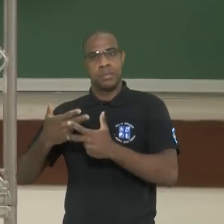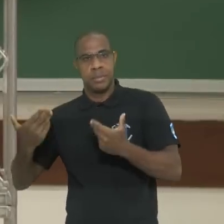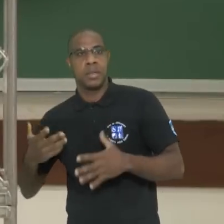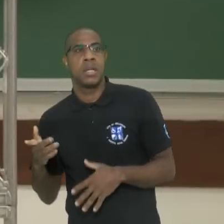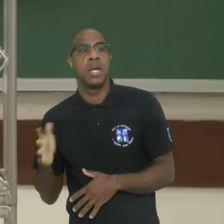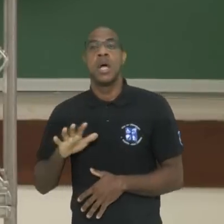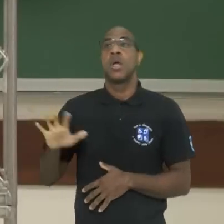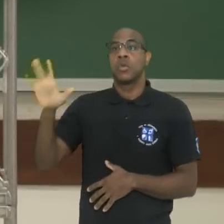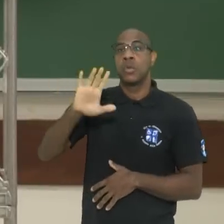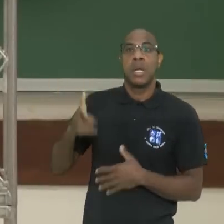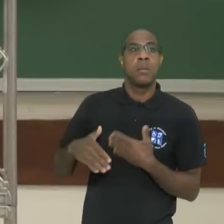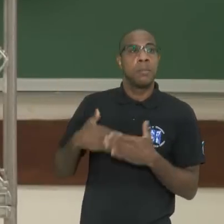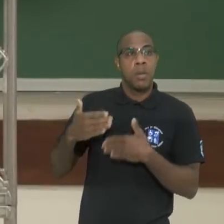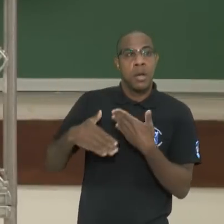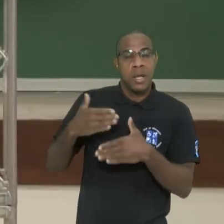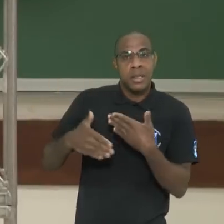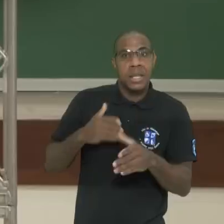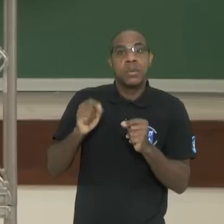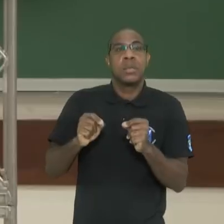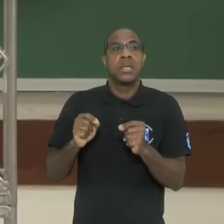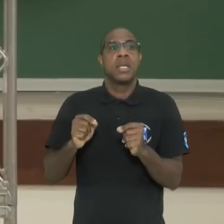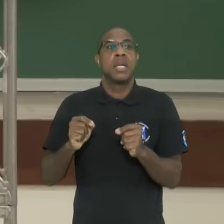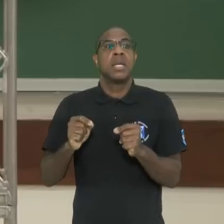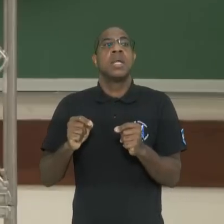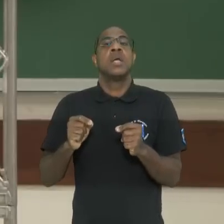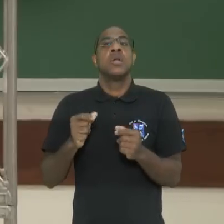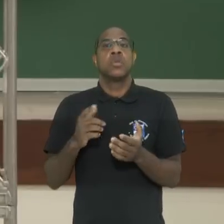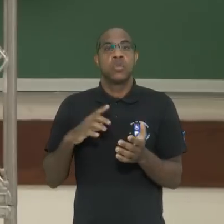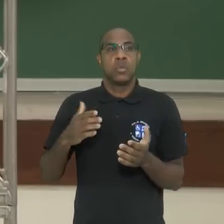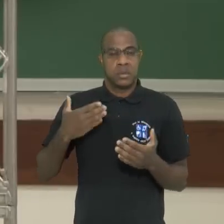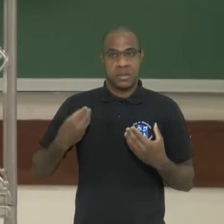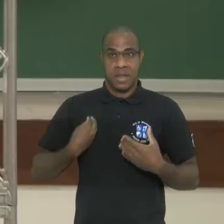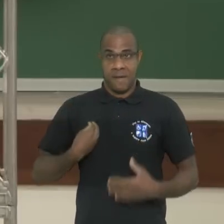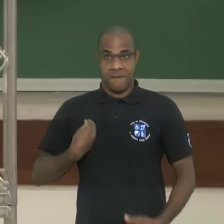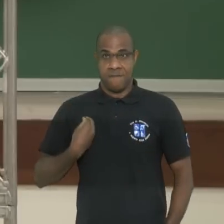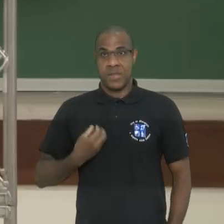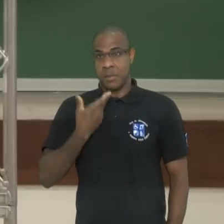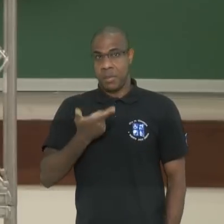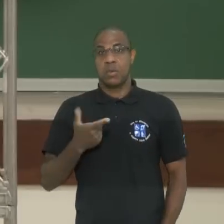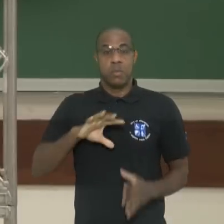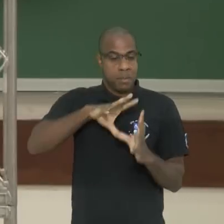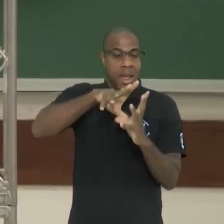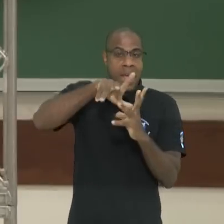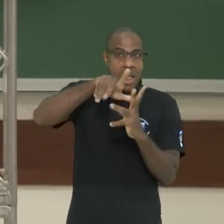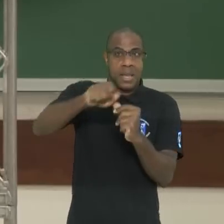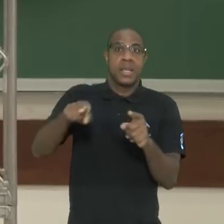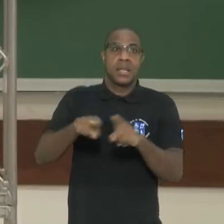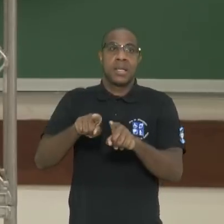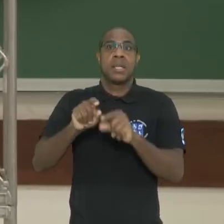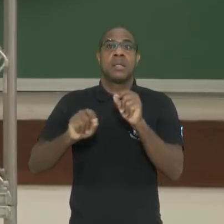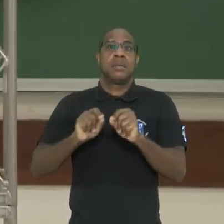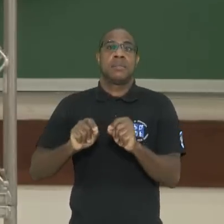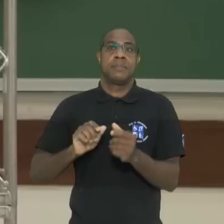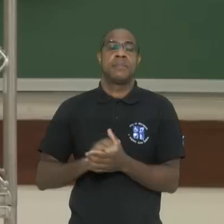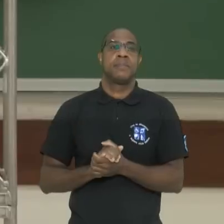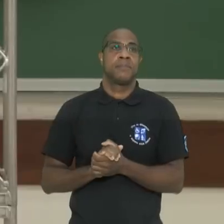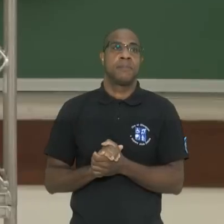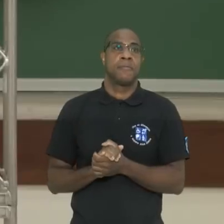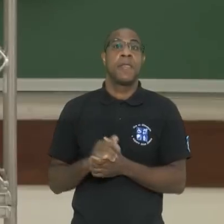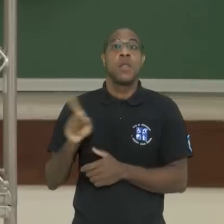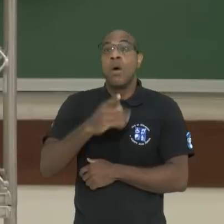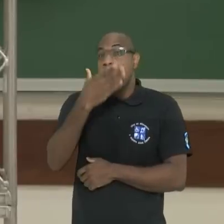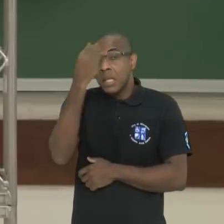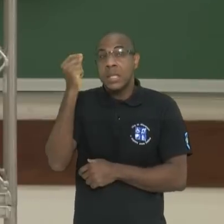processos importantes e indispensáveis para a manutenção do equilíbrio e da vida no planeta Terra. Não